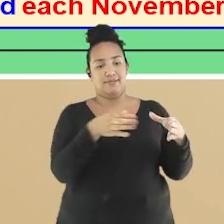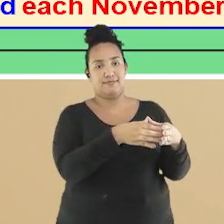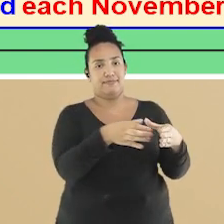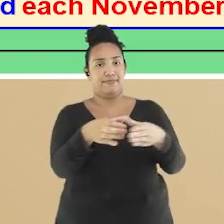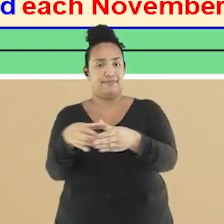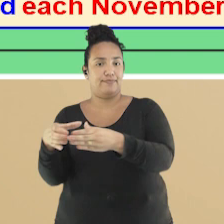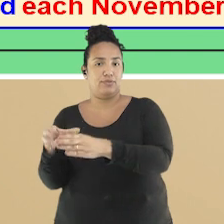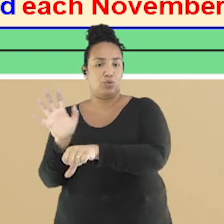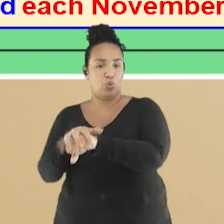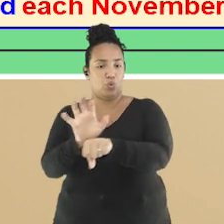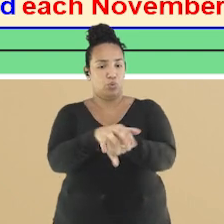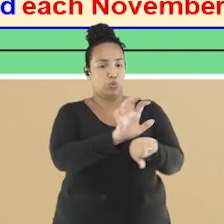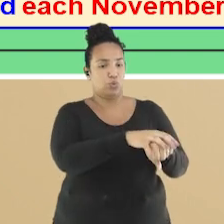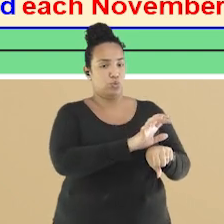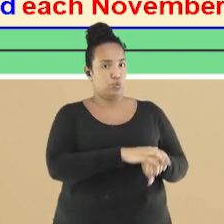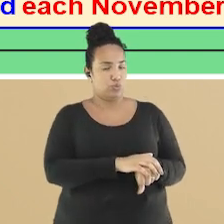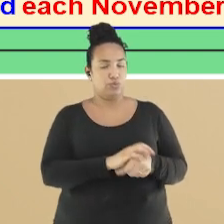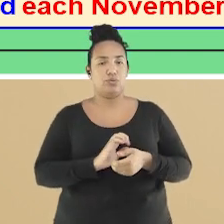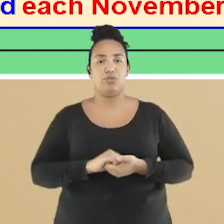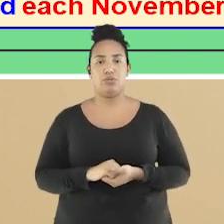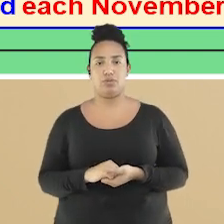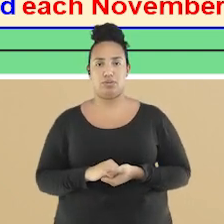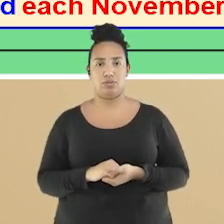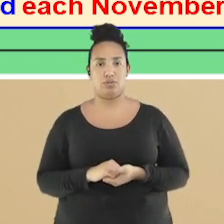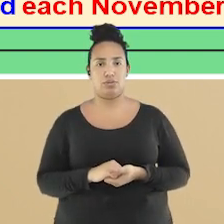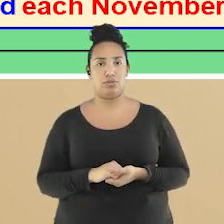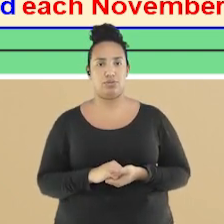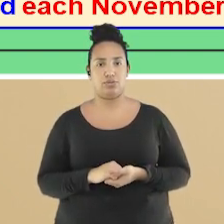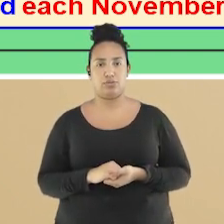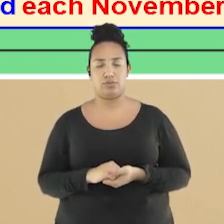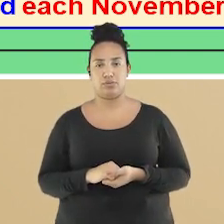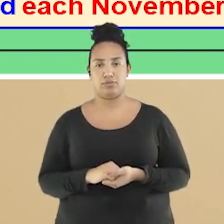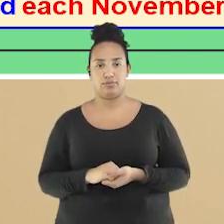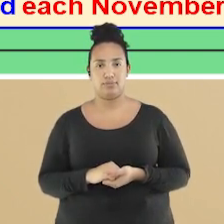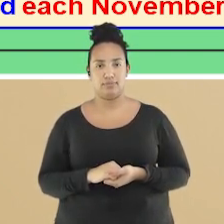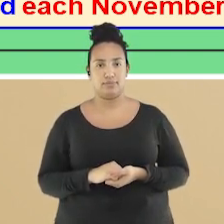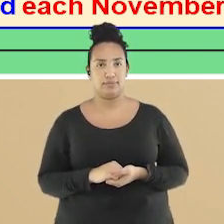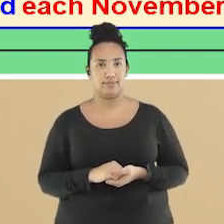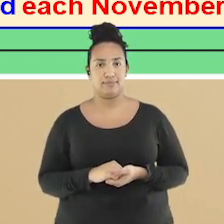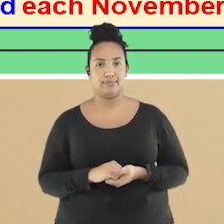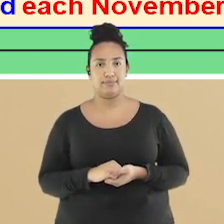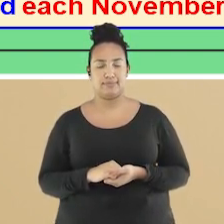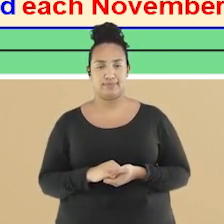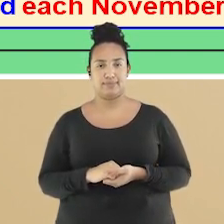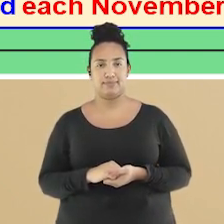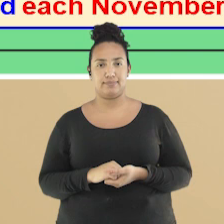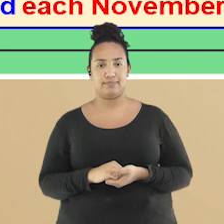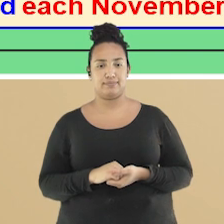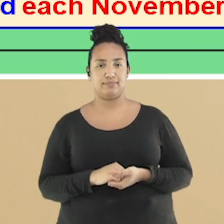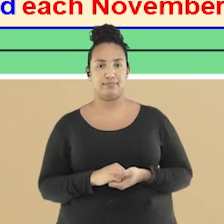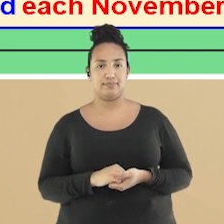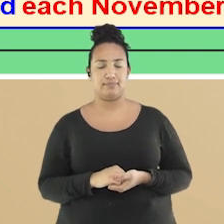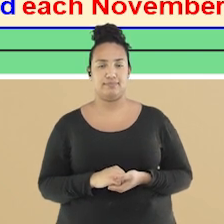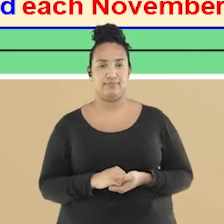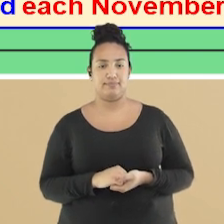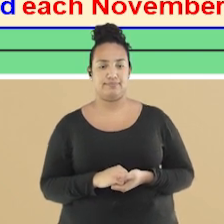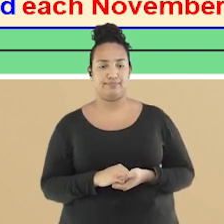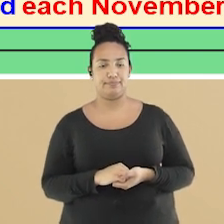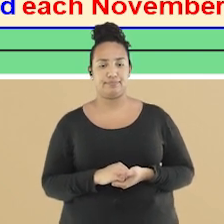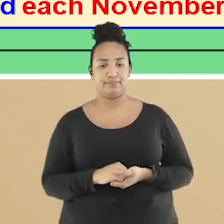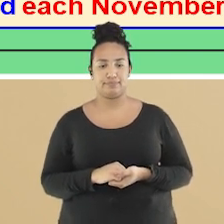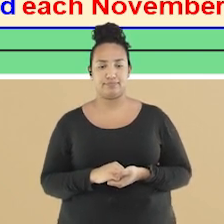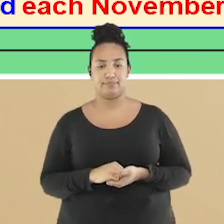colônias. For more than 2 centuries, days of Thanksgiving were celebrated by individual colonies